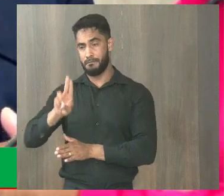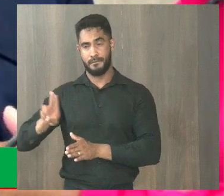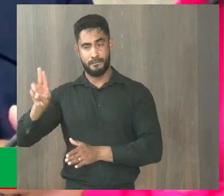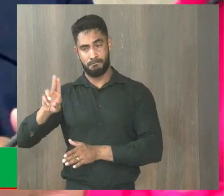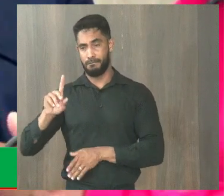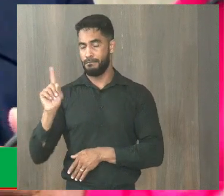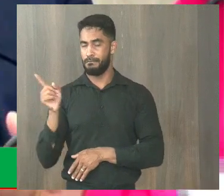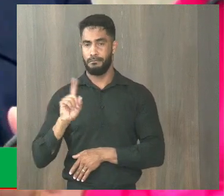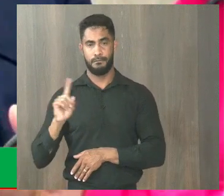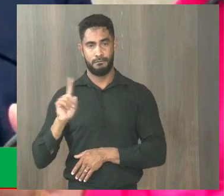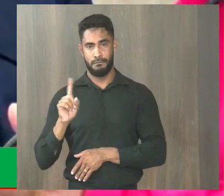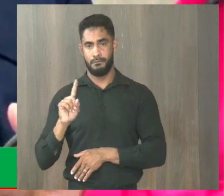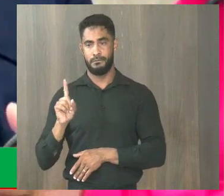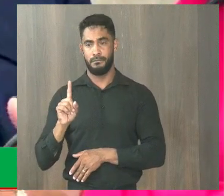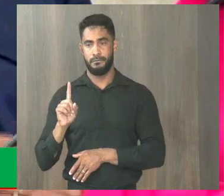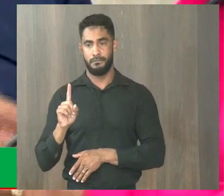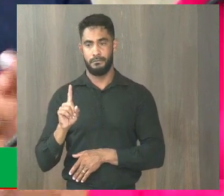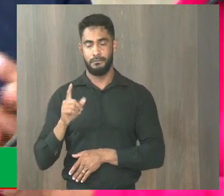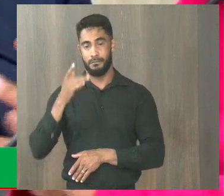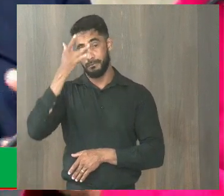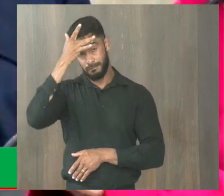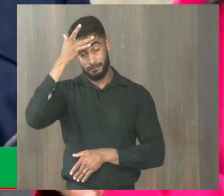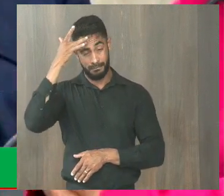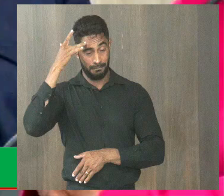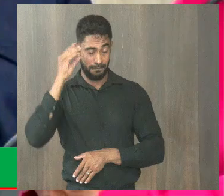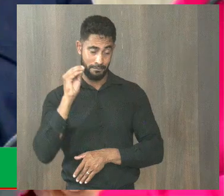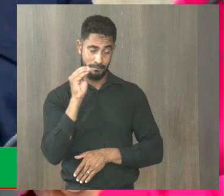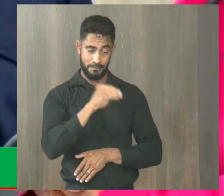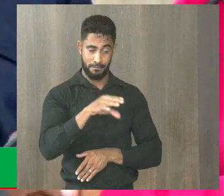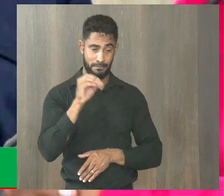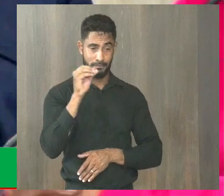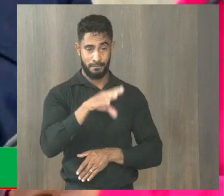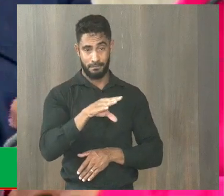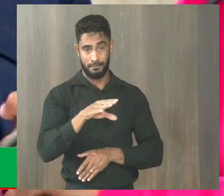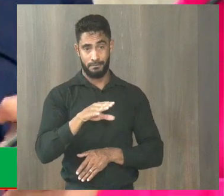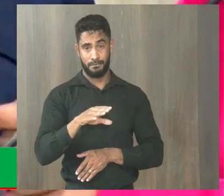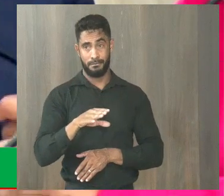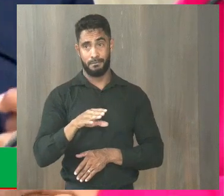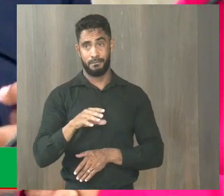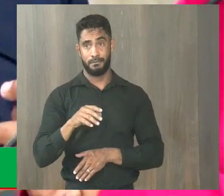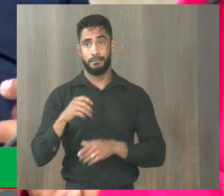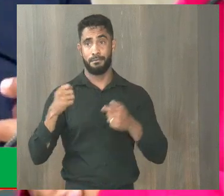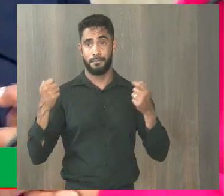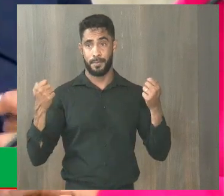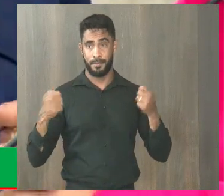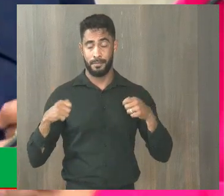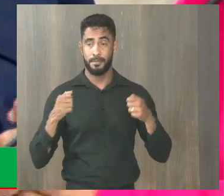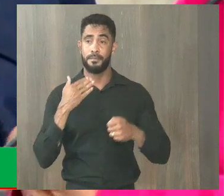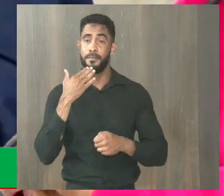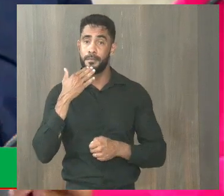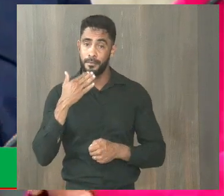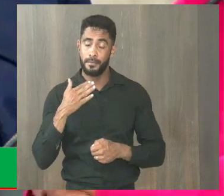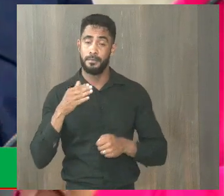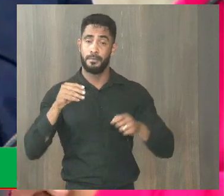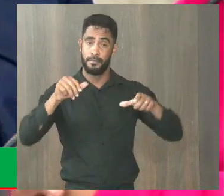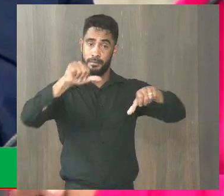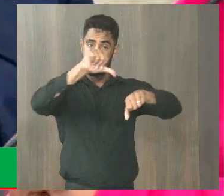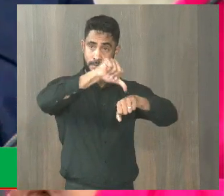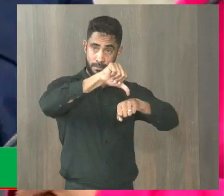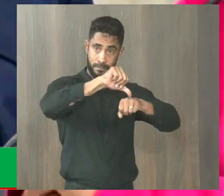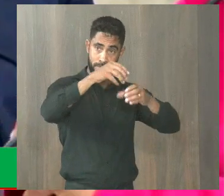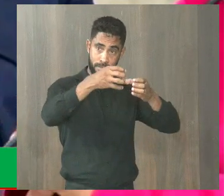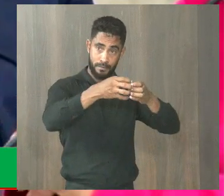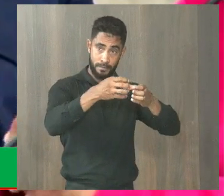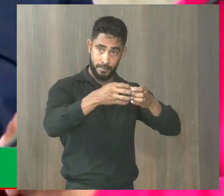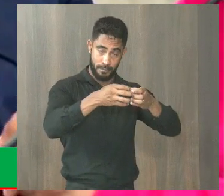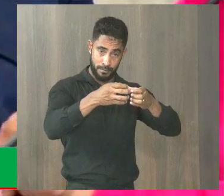no Jataí, porque se alguém está jogando lixo lá, não é o povo do Jataí. Então, vai ser, eu pedi para que seja colocada lá na